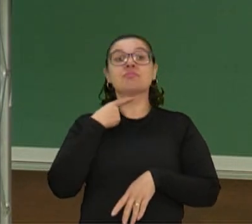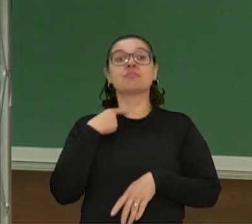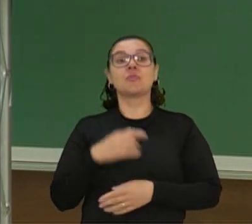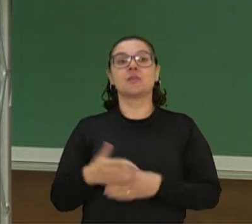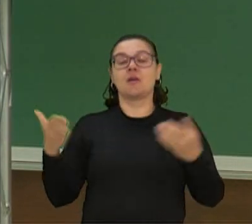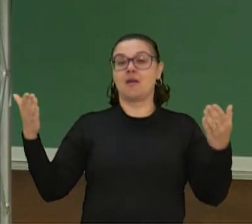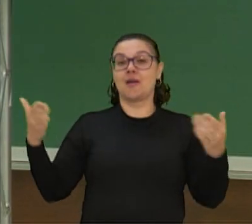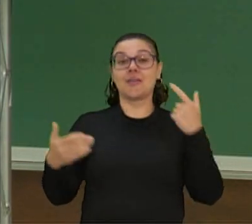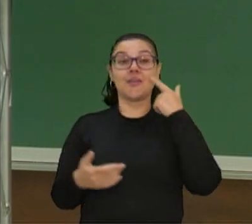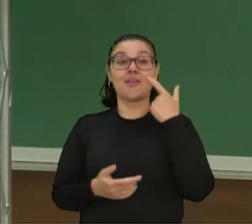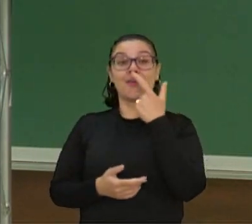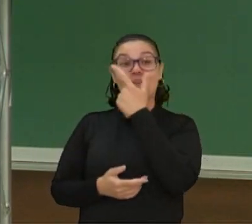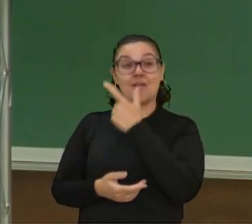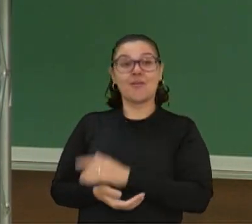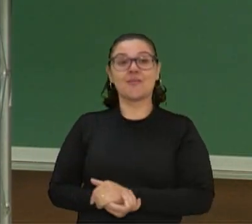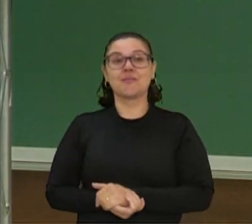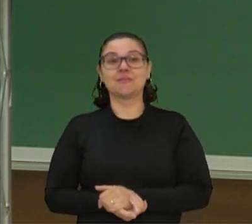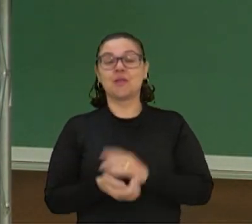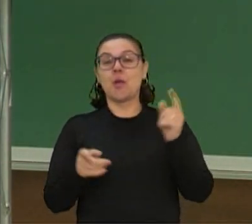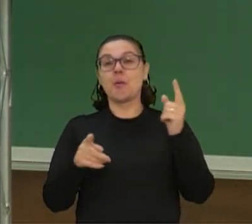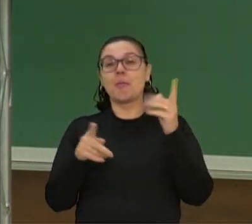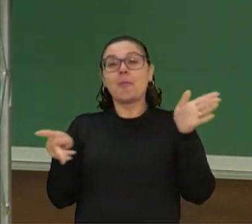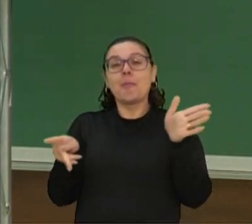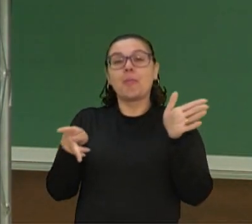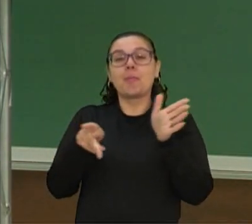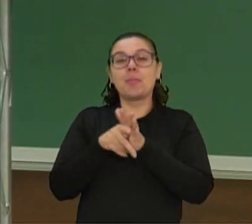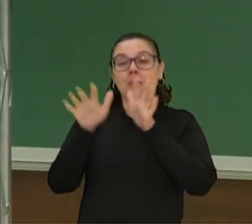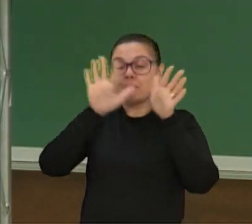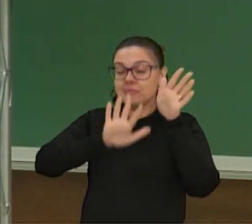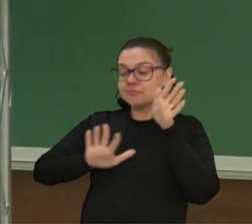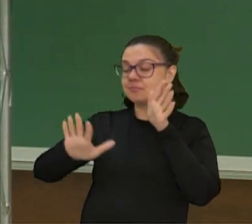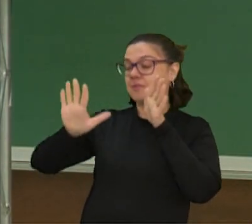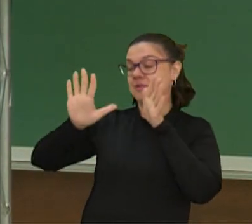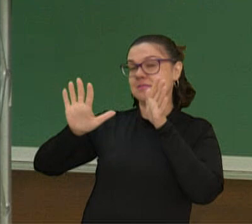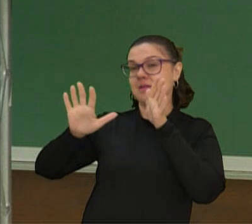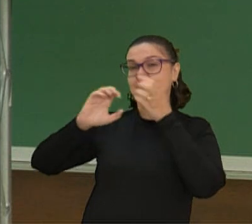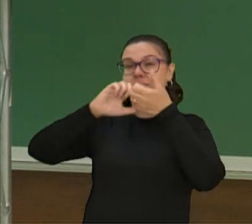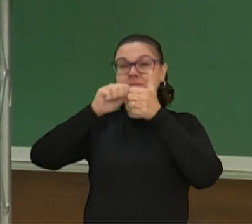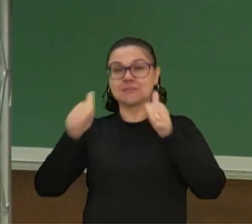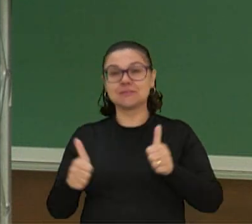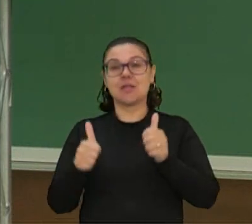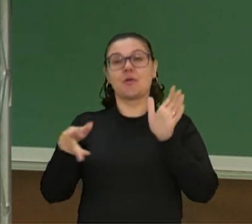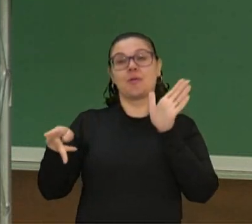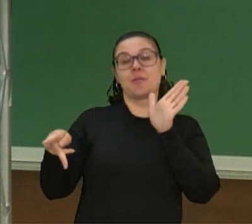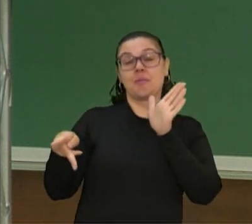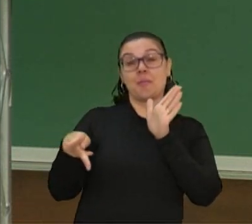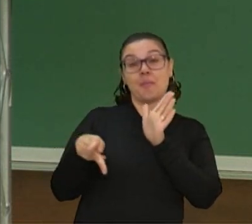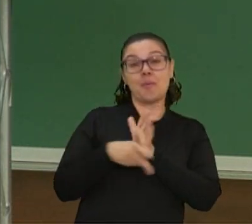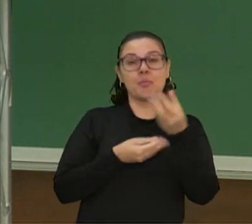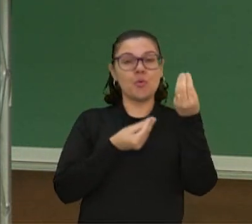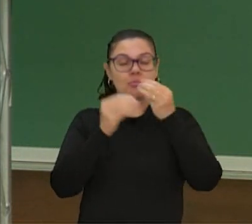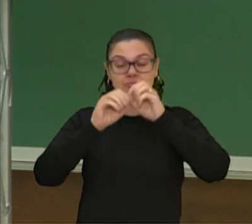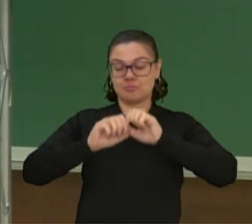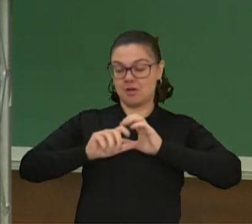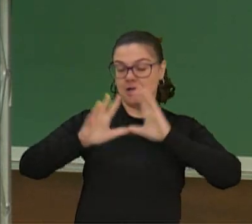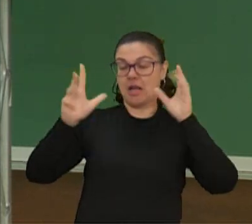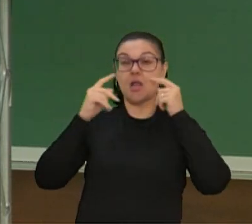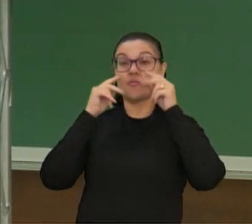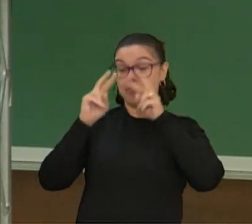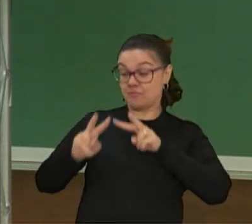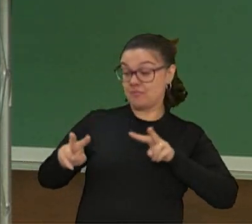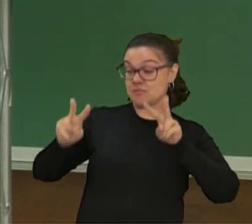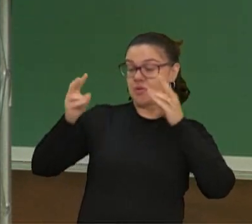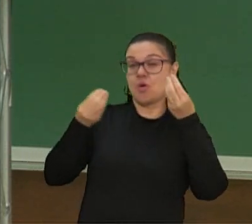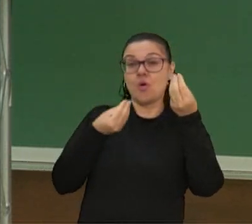para vocês aqui ainda uma figuração, uma representação, um esquema, como dizem os alemães, né, para que fique claro visualmente